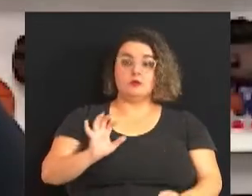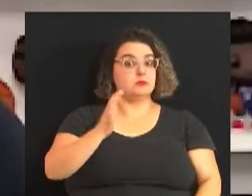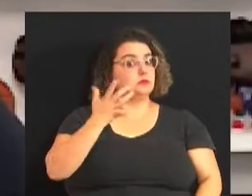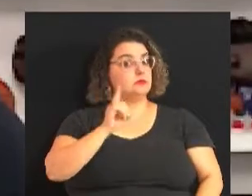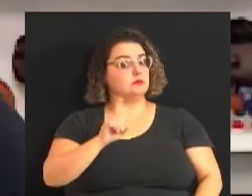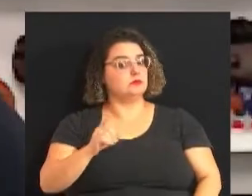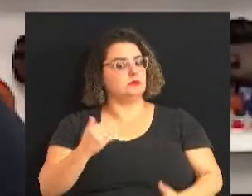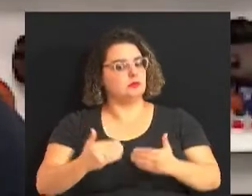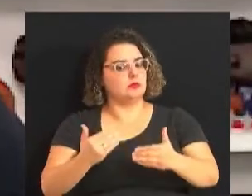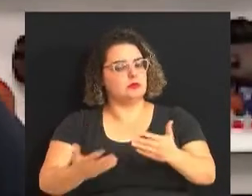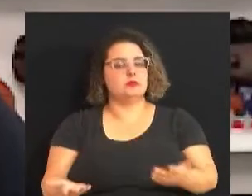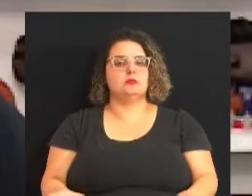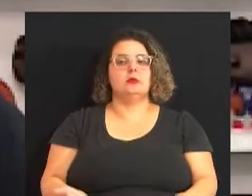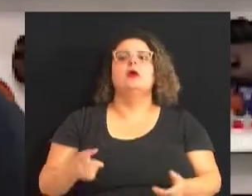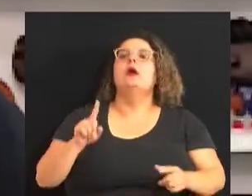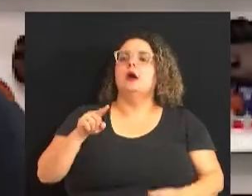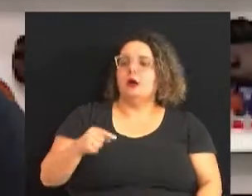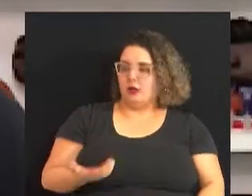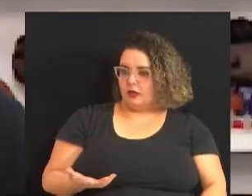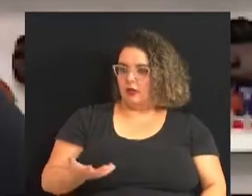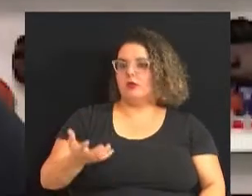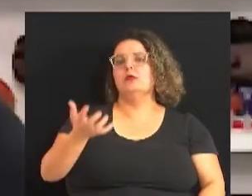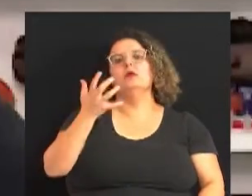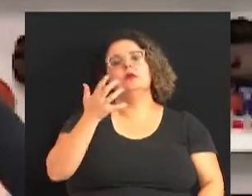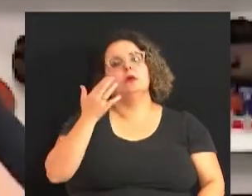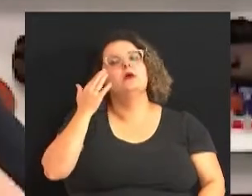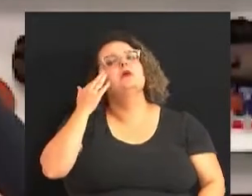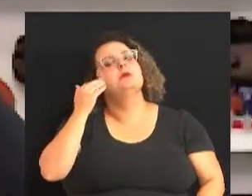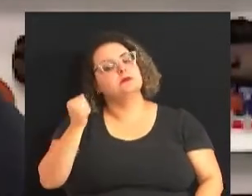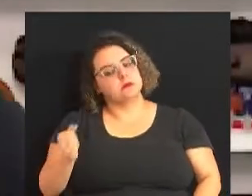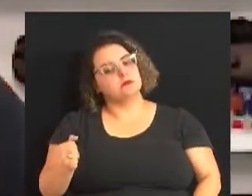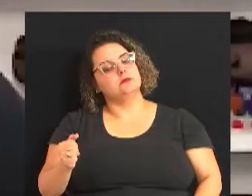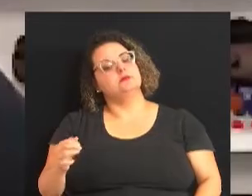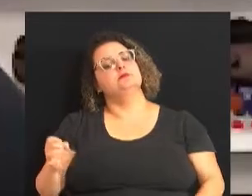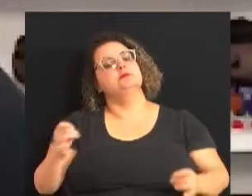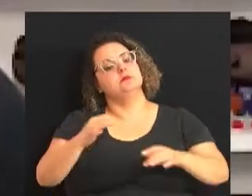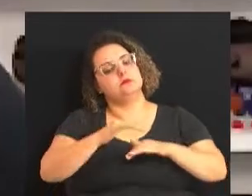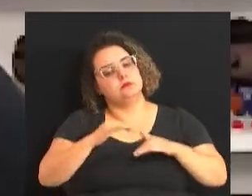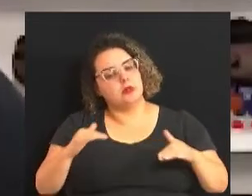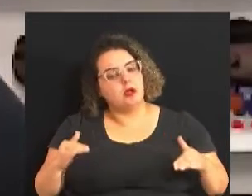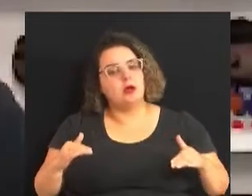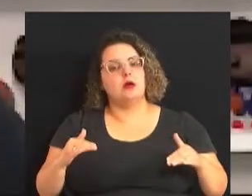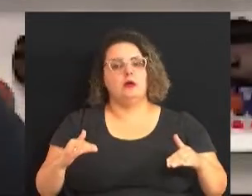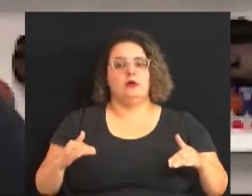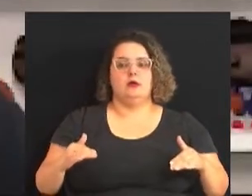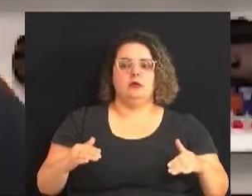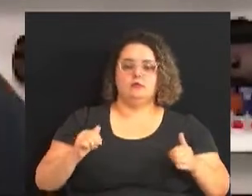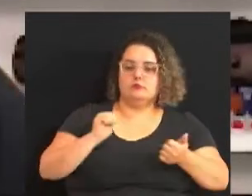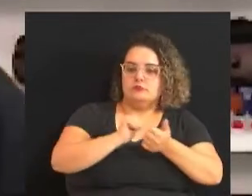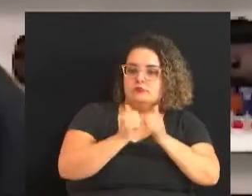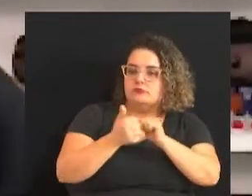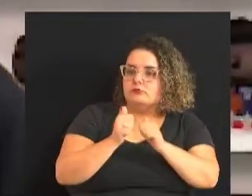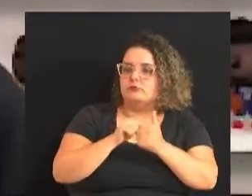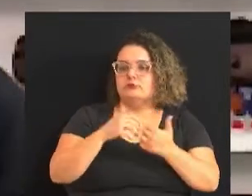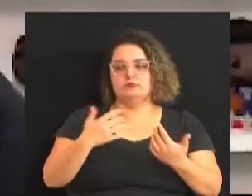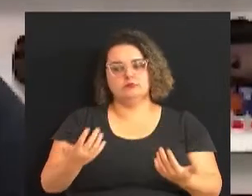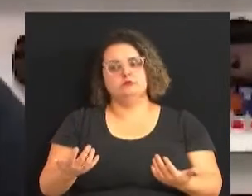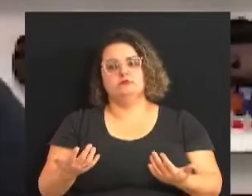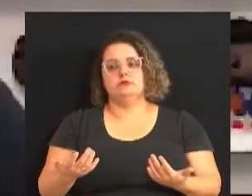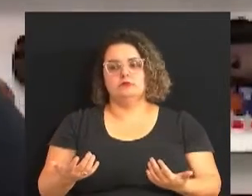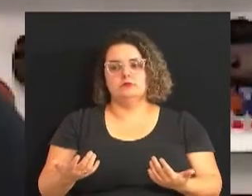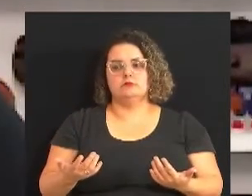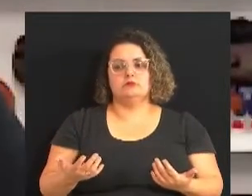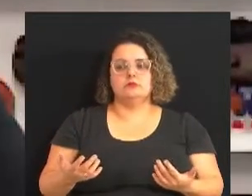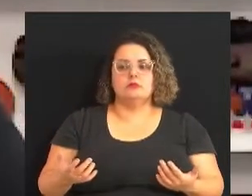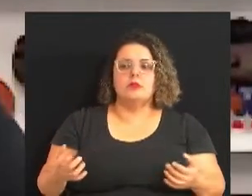acontecer. E aí foi o querer, foi o saber fechar, foi alguns ajustes de